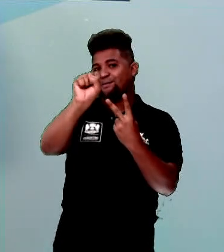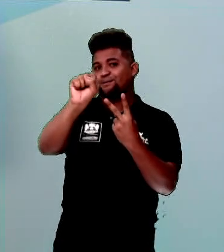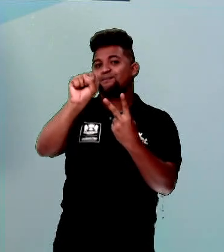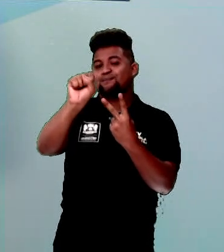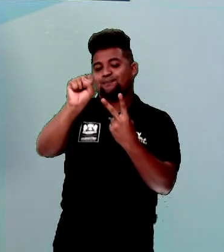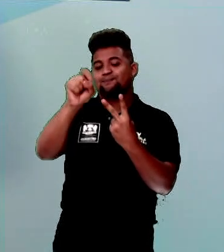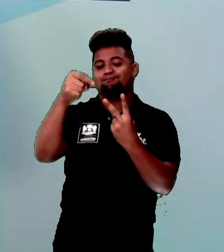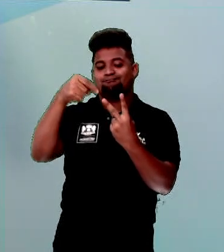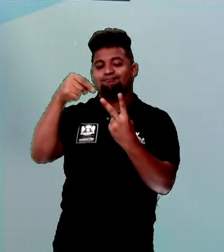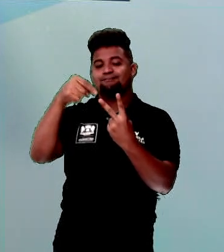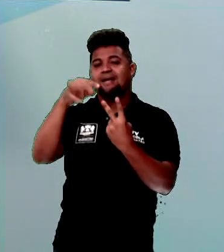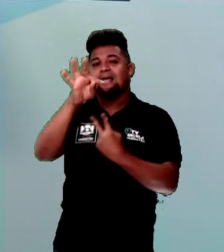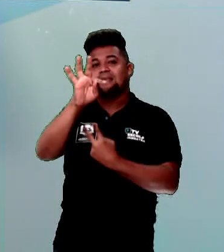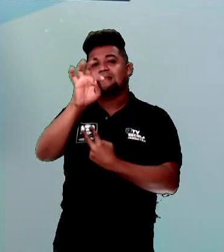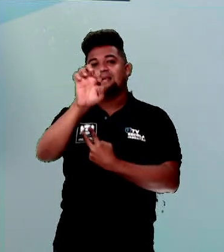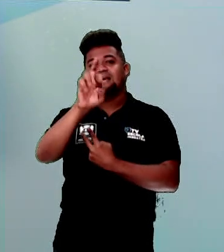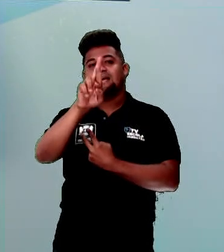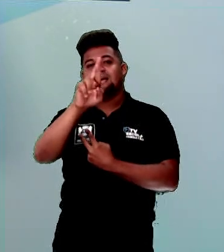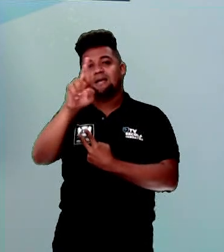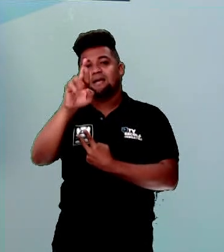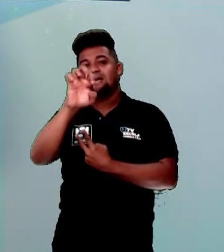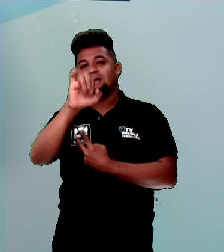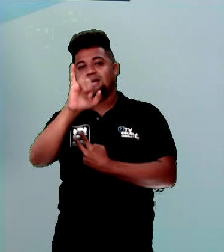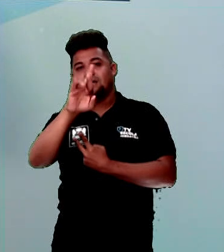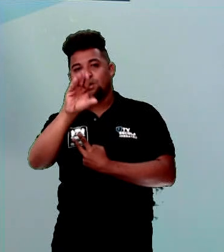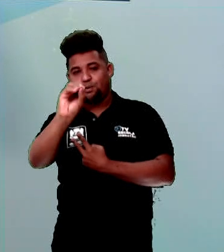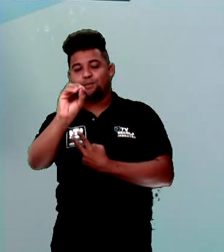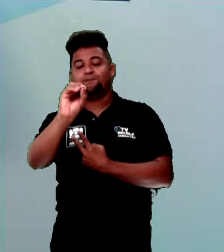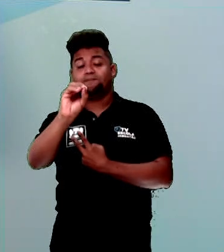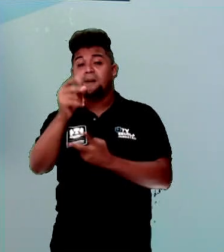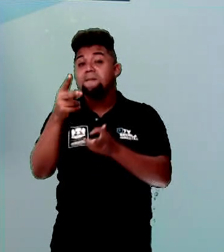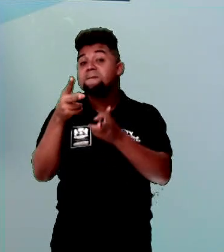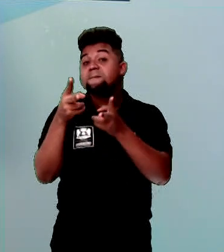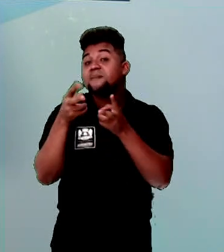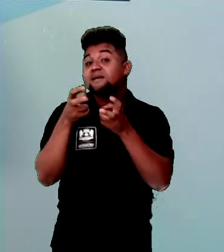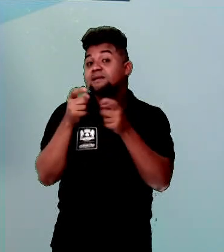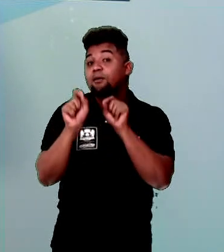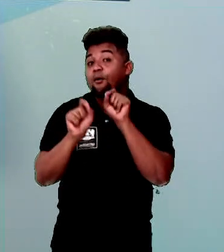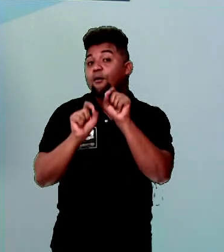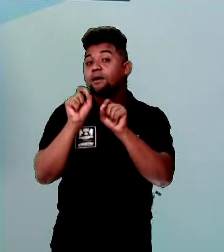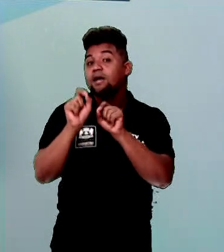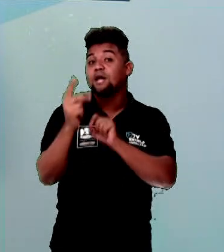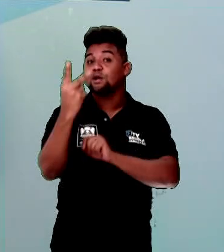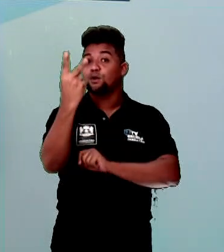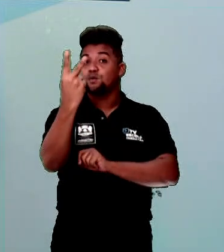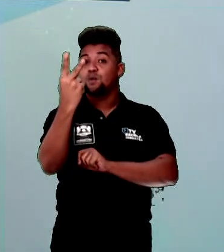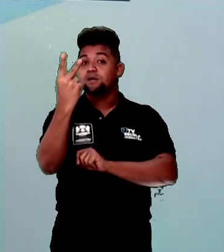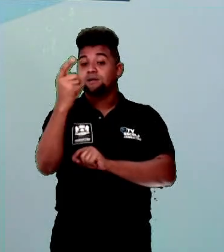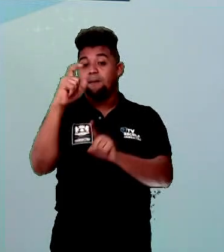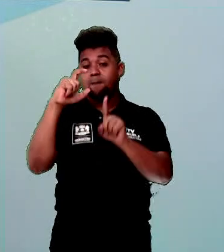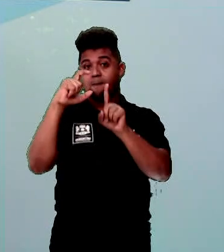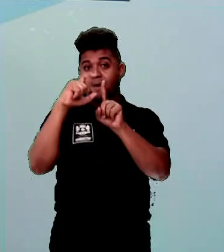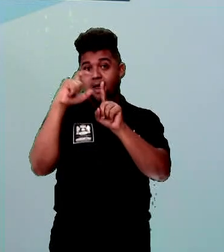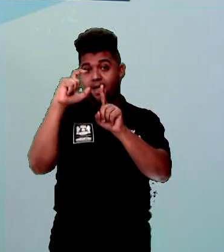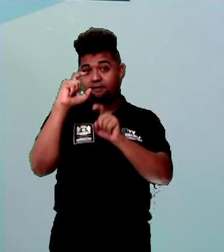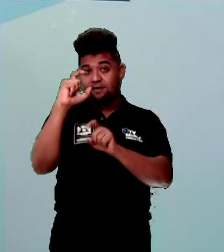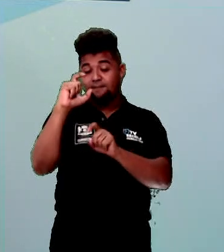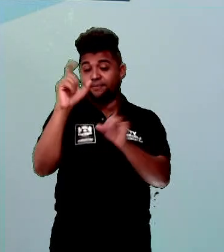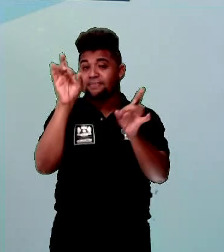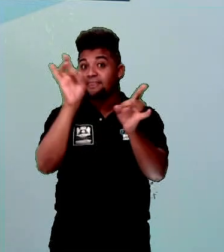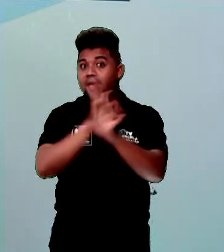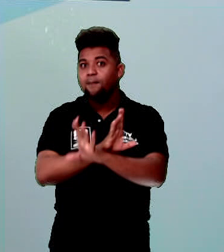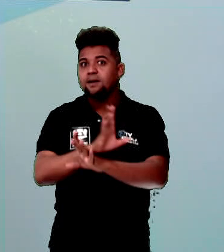palavra terreiro. E vocês perceberam que as duas palavras terminam com as letras I, R,